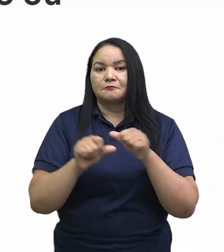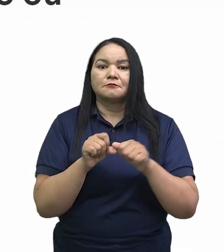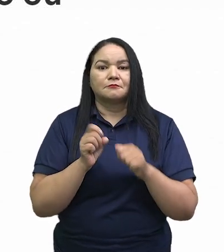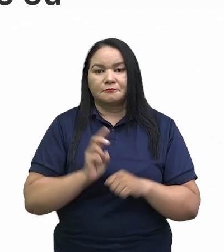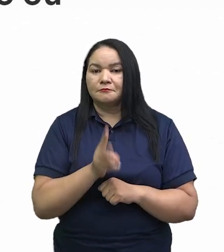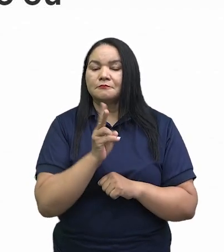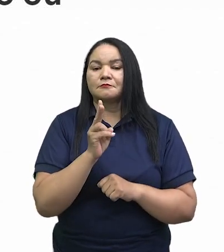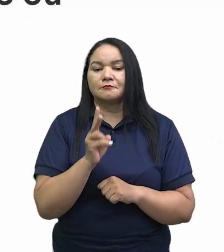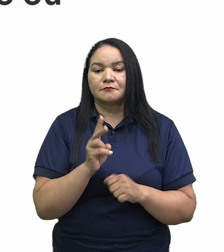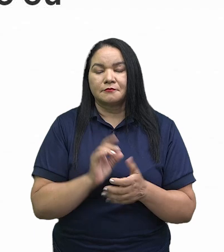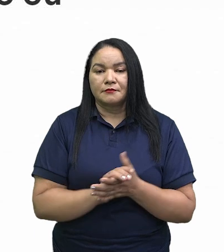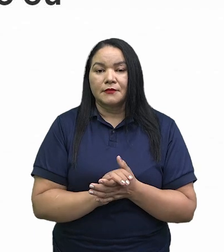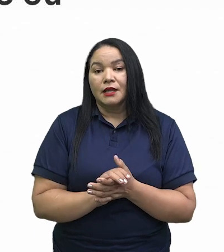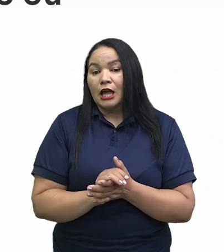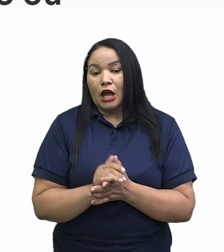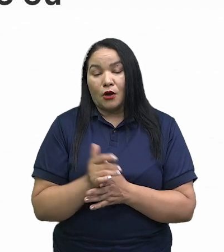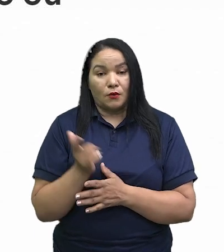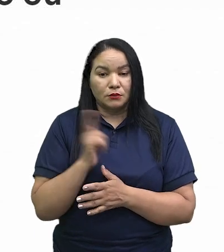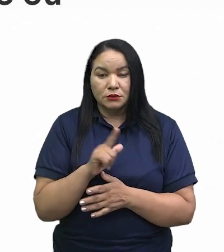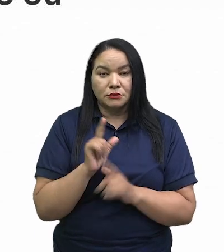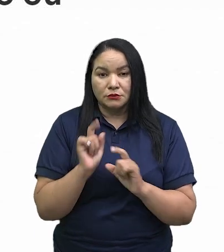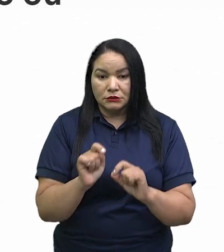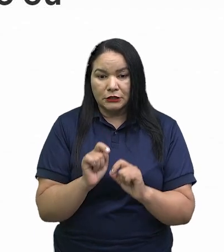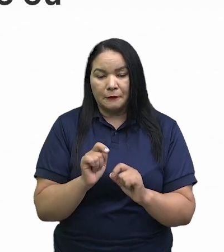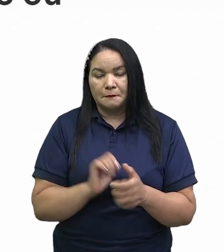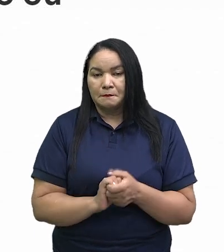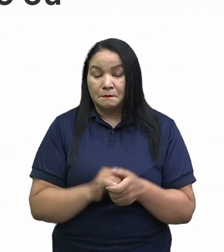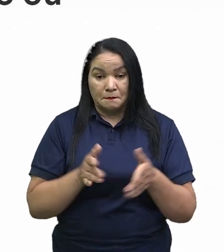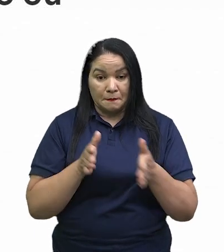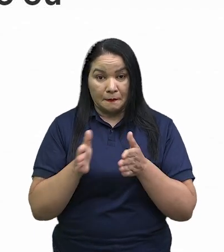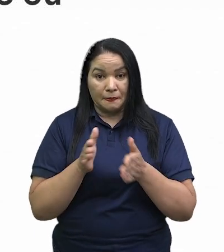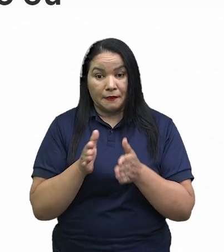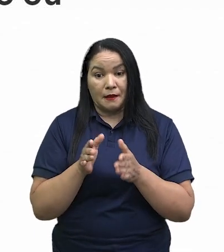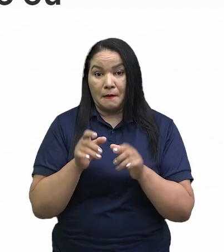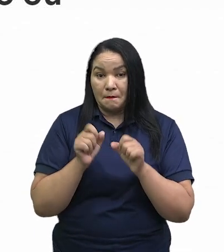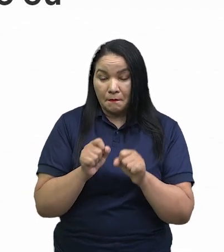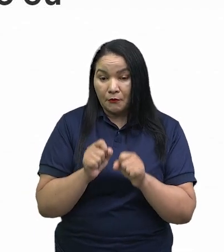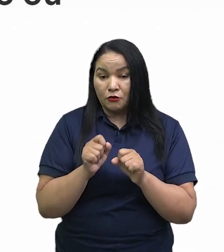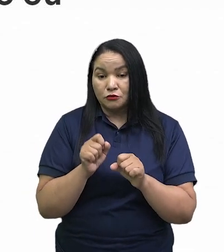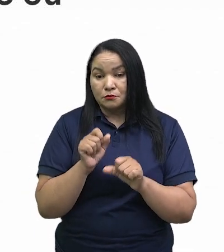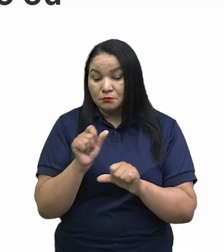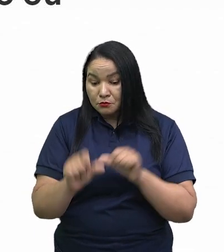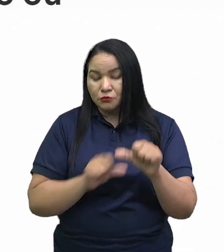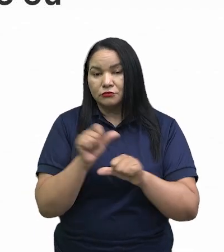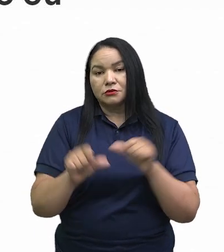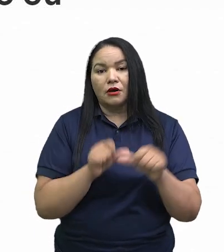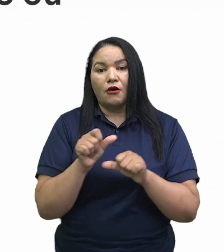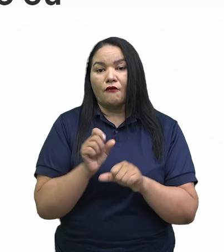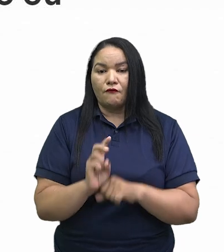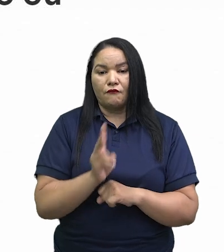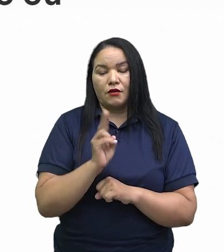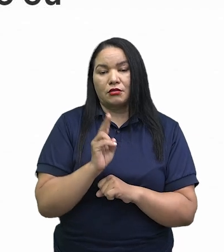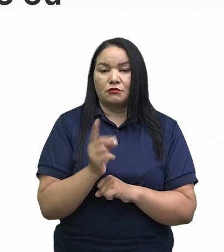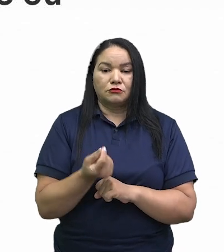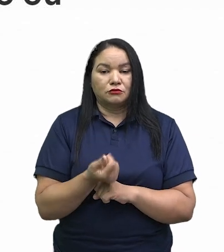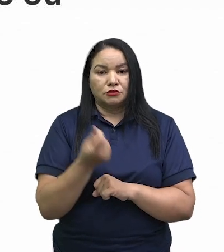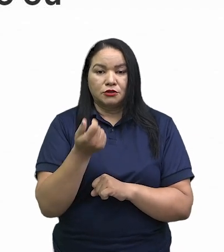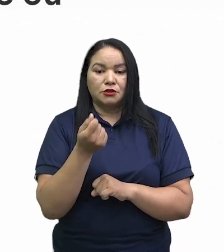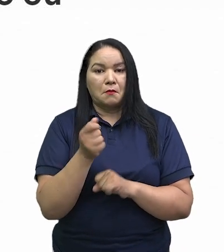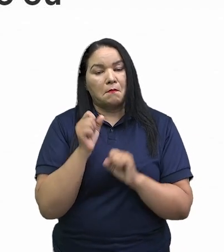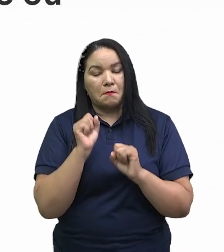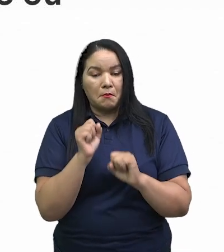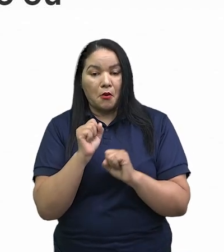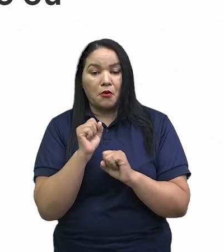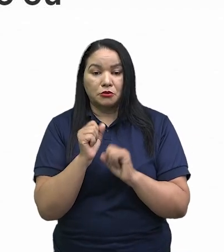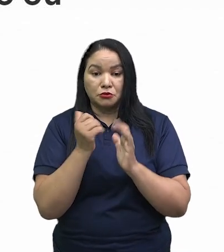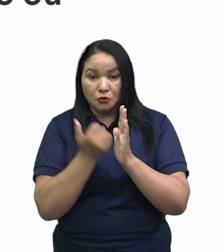aí como nós já vimos, ele tem a capacidade, a supercapacidade, o superpoder de moldar o valor do dinheiro, impulsionando